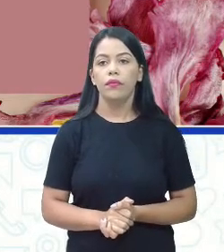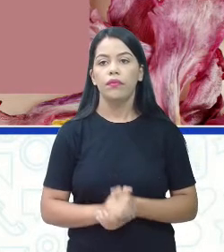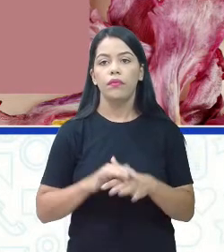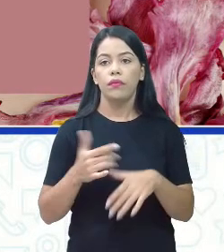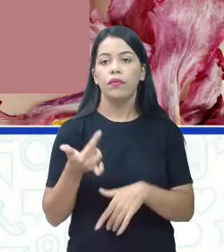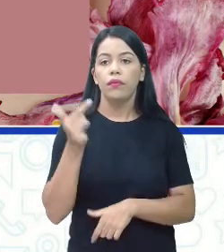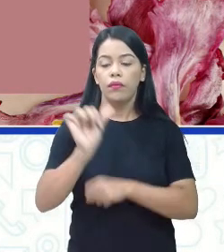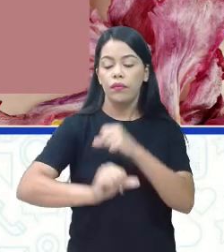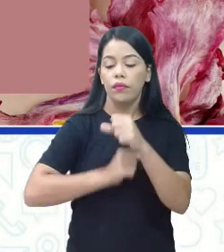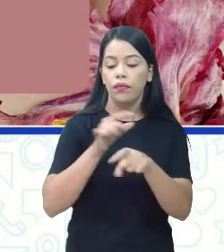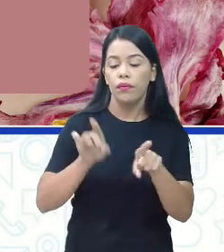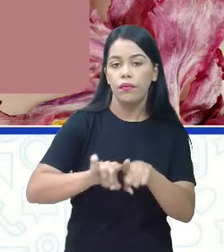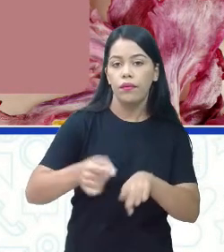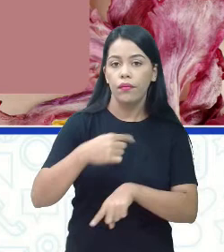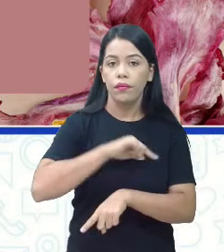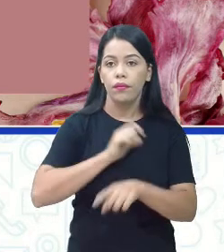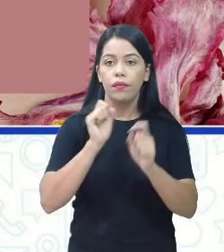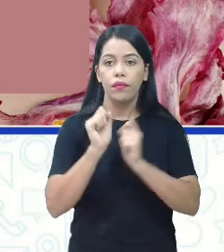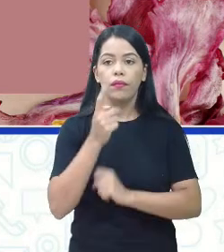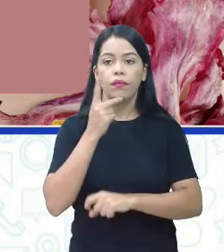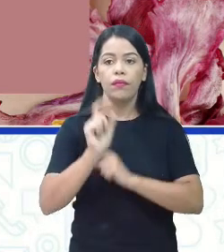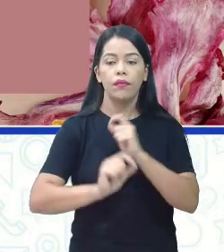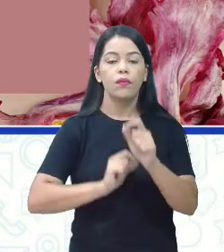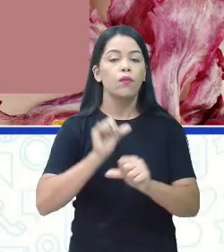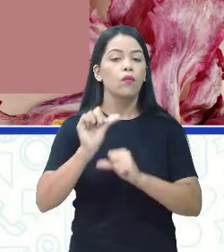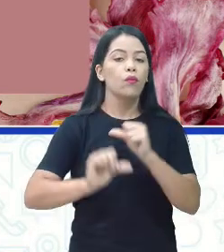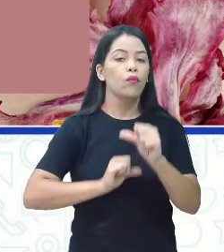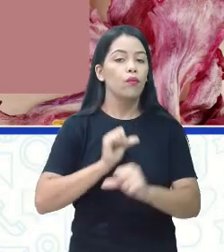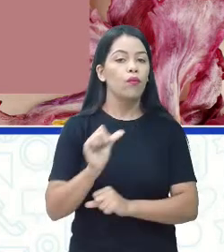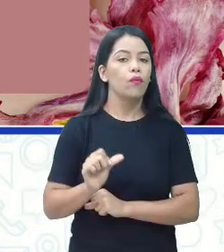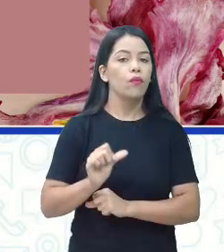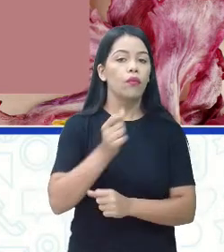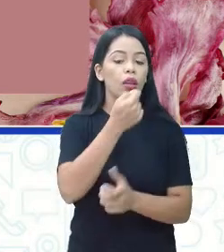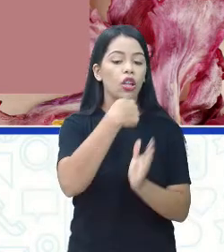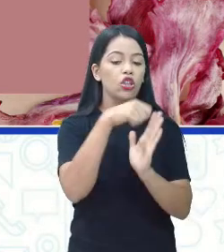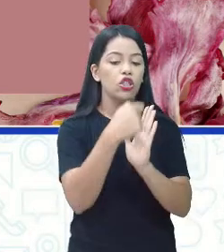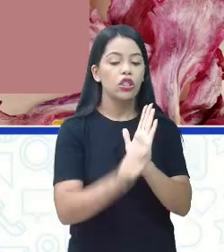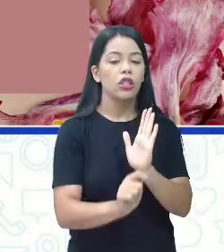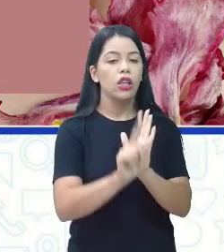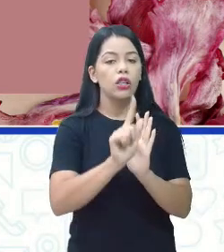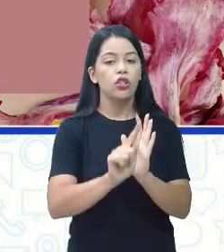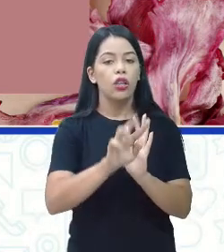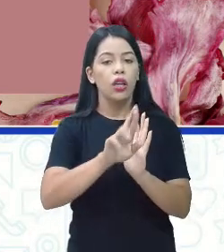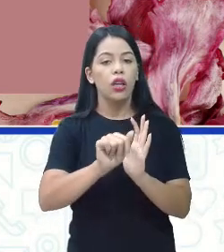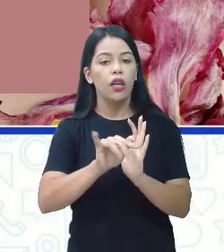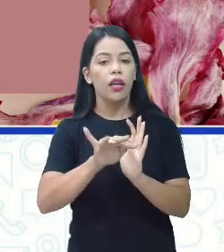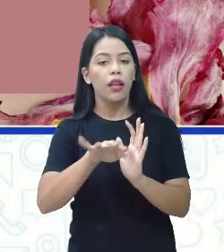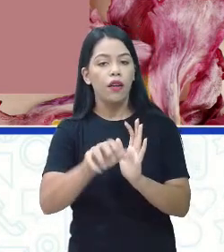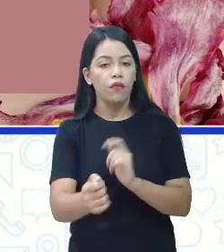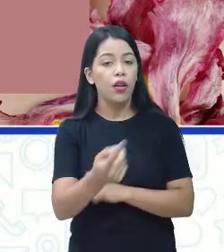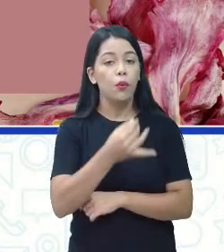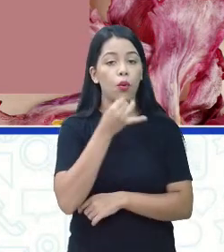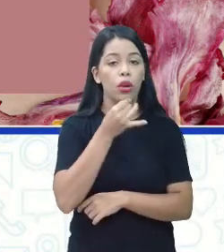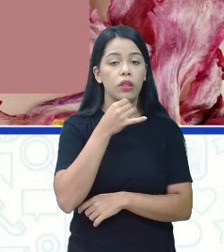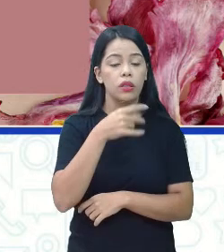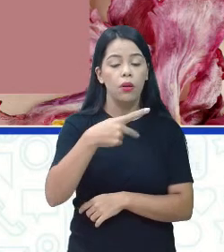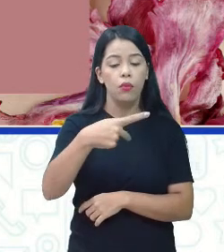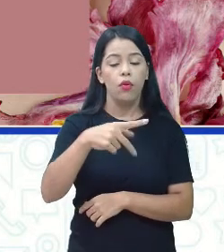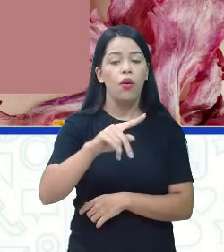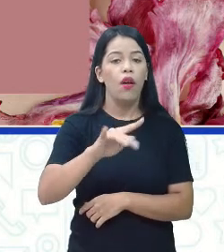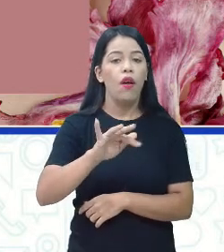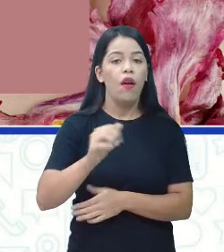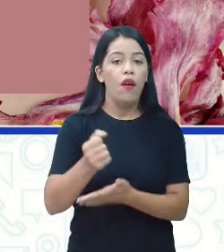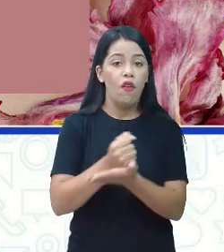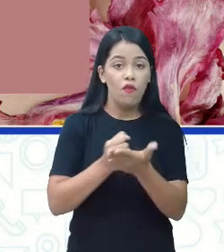Outras mudanças que a gente pode falar são as mudanças de grafia. Por exemplo, farmácia se escrevia com